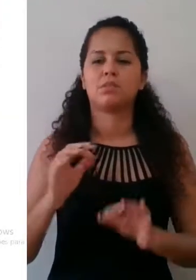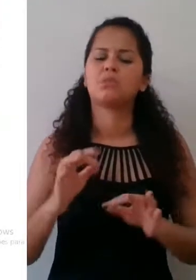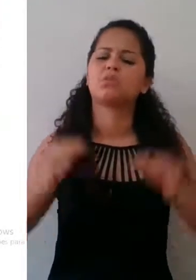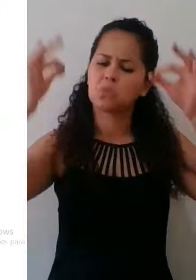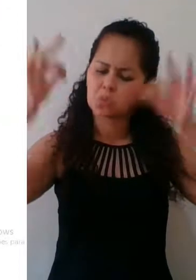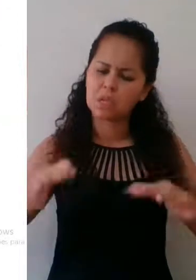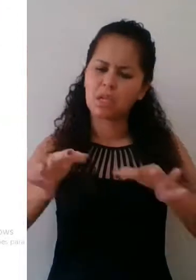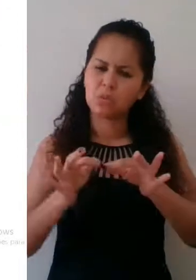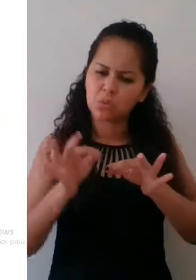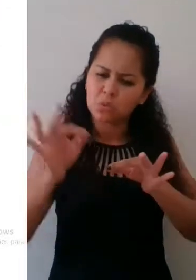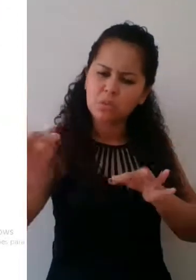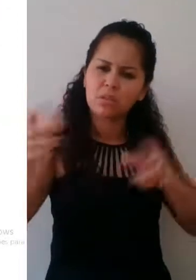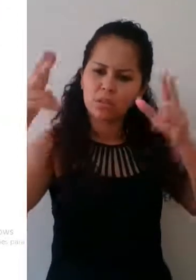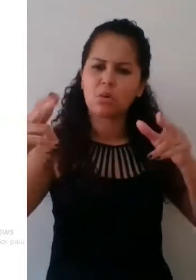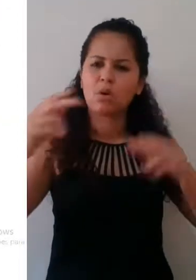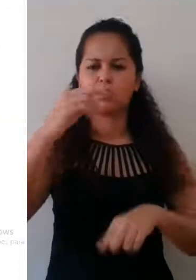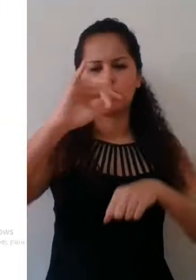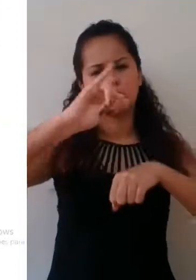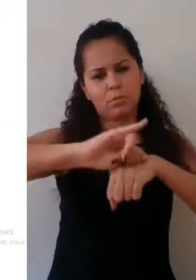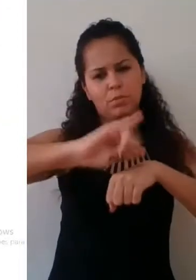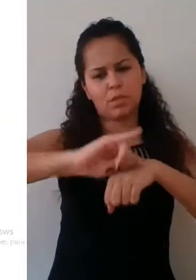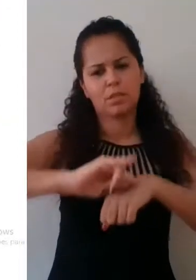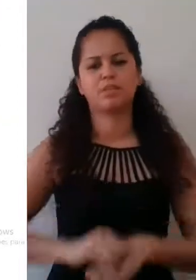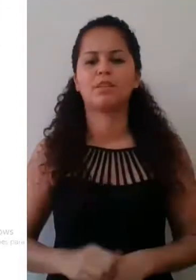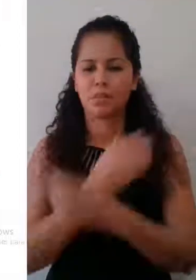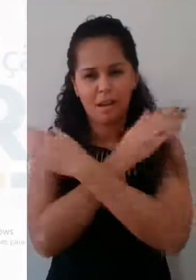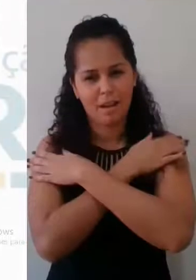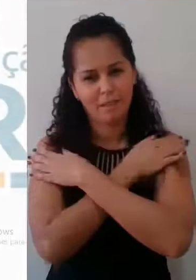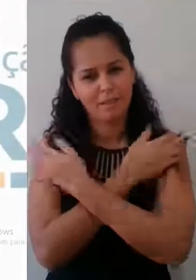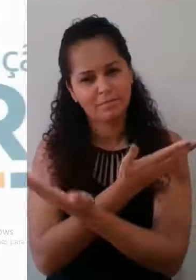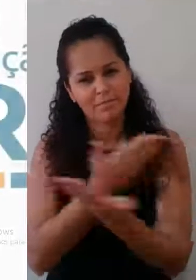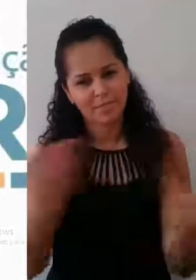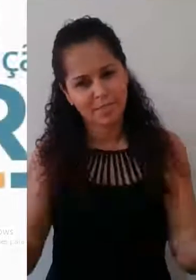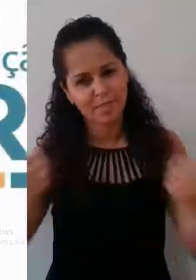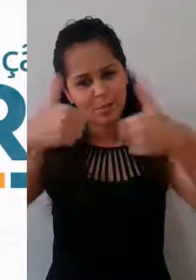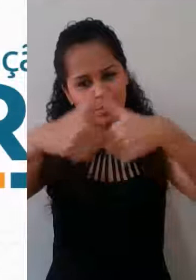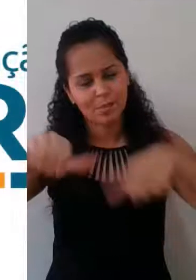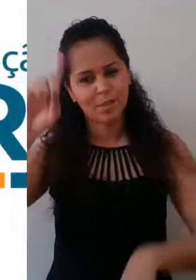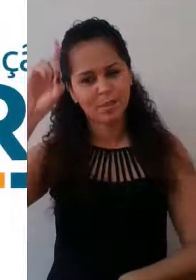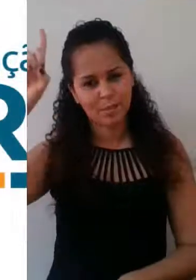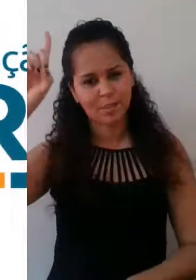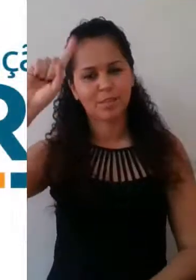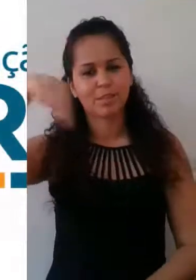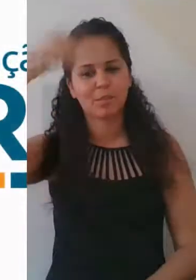Tá bom? Então é isso aí, pessoal. Um grande abraço a todos. Fiquem com Deus e até a próxima.